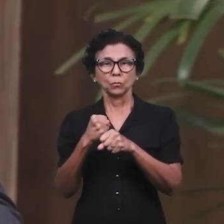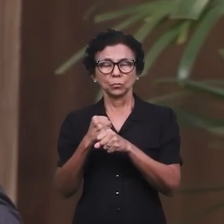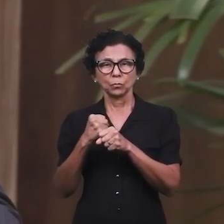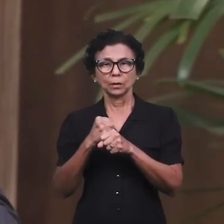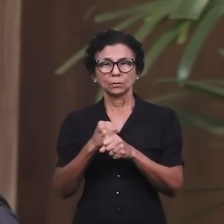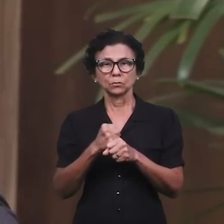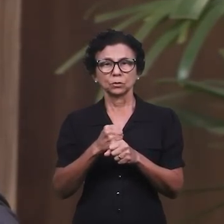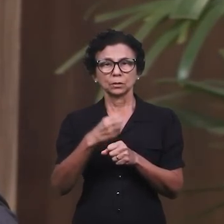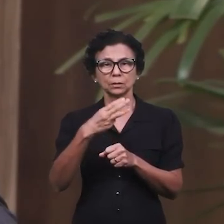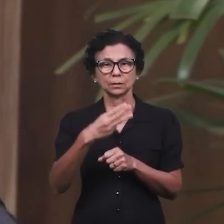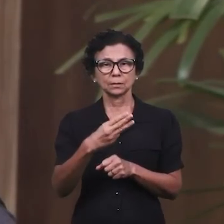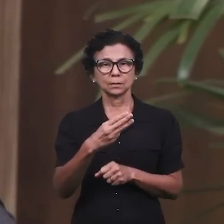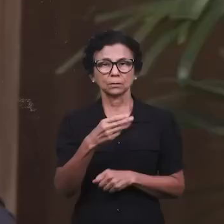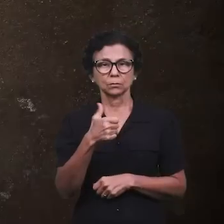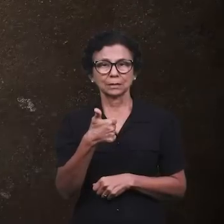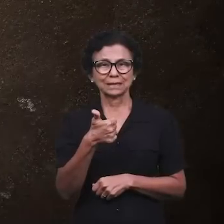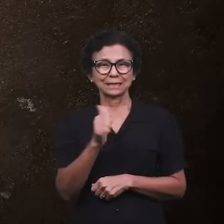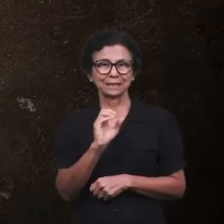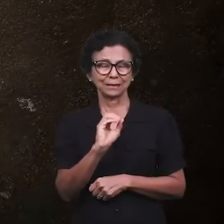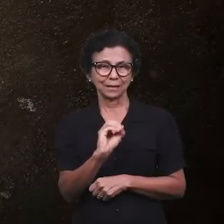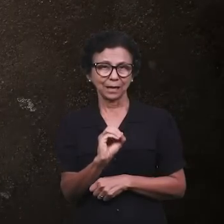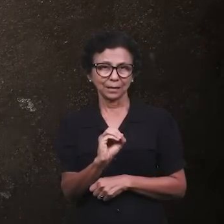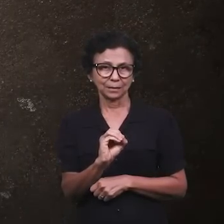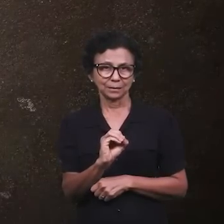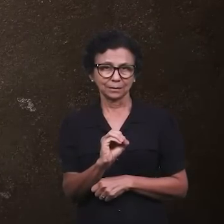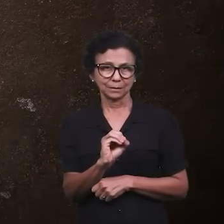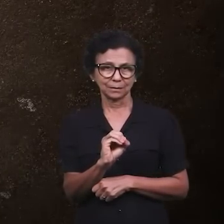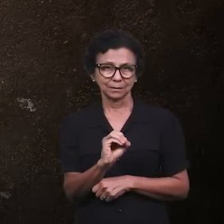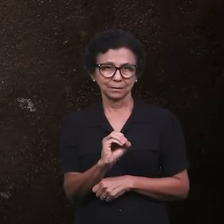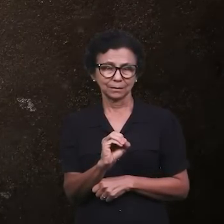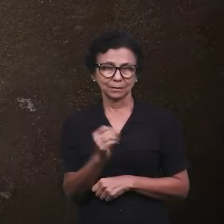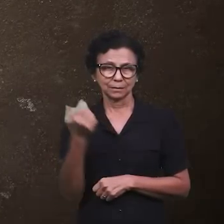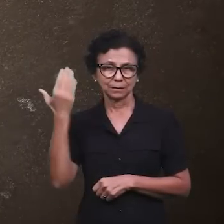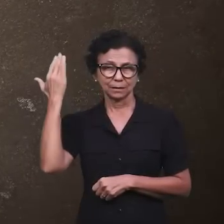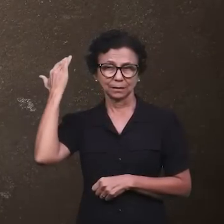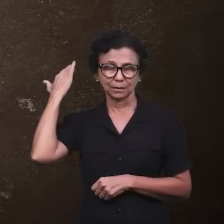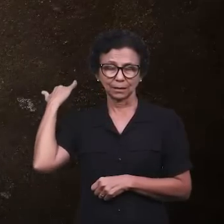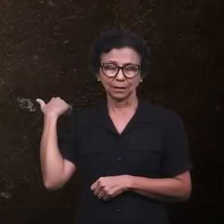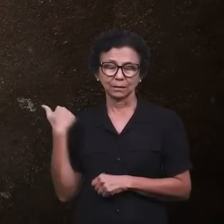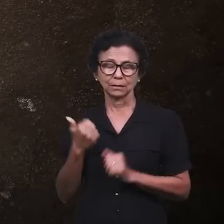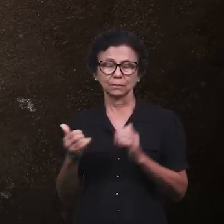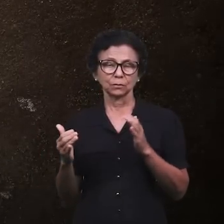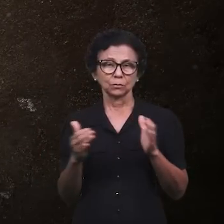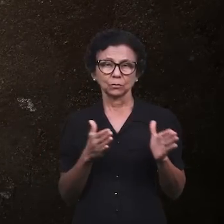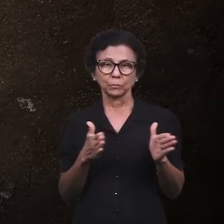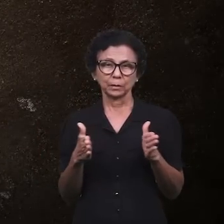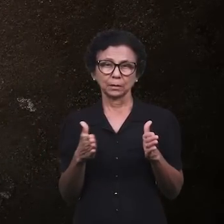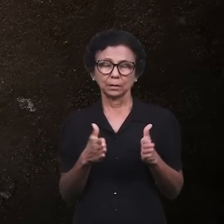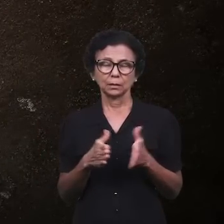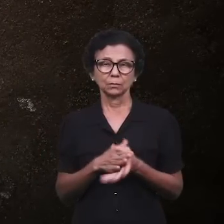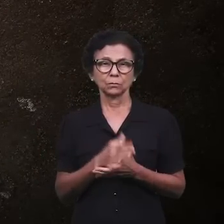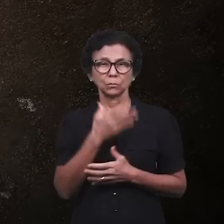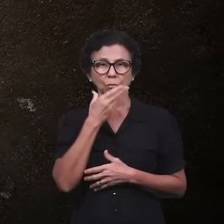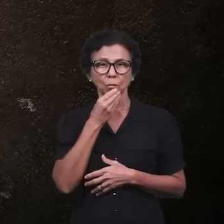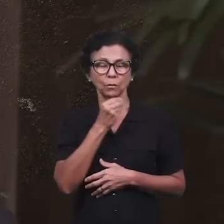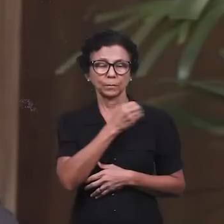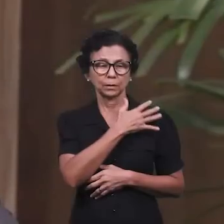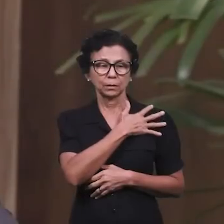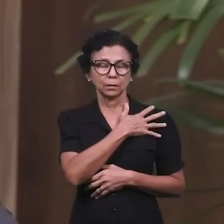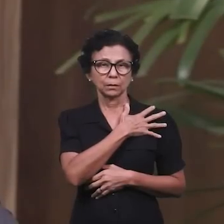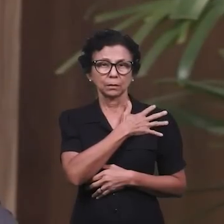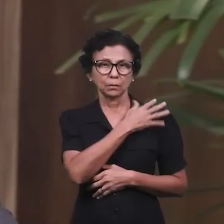310, foi exatamente no período de Constantino, né? Foi no período da era de Constantino,